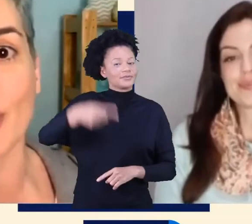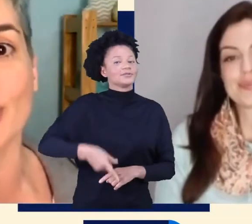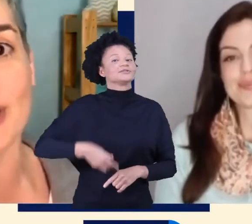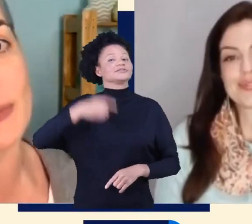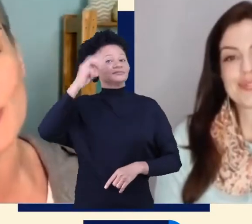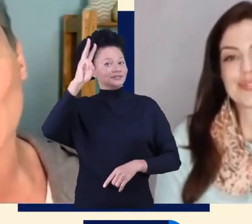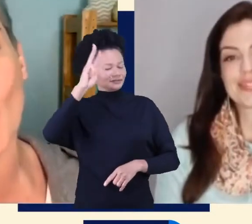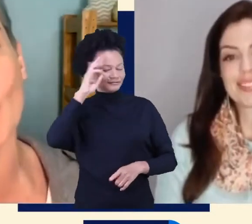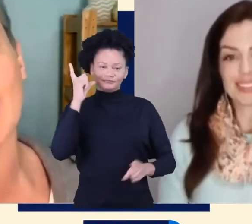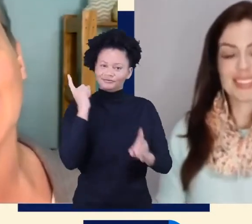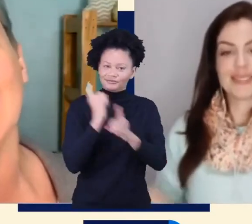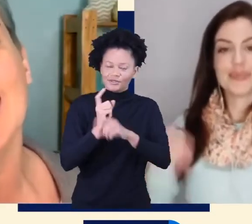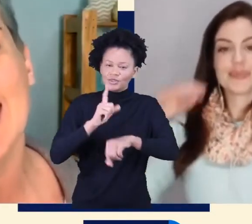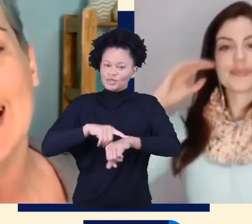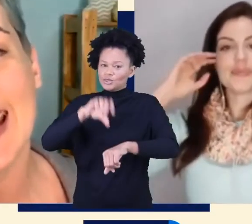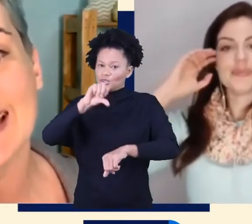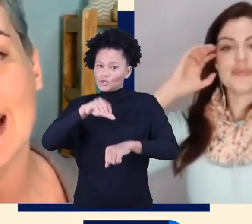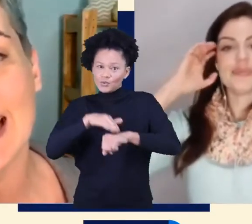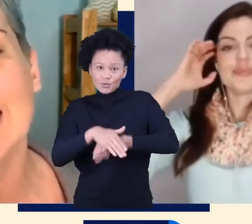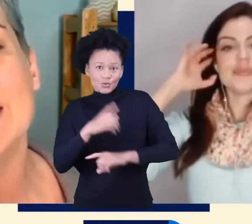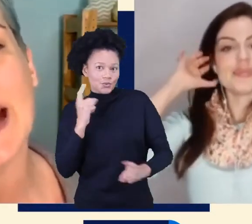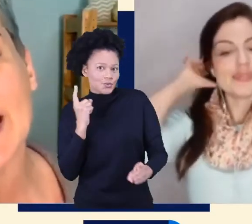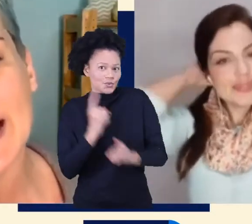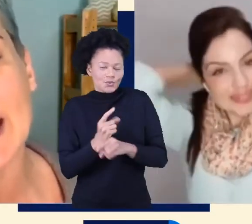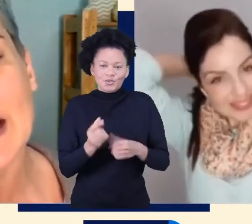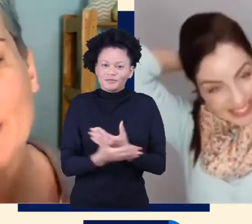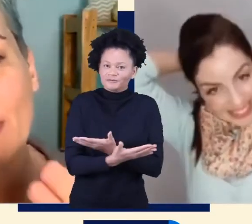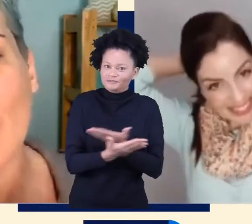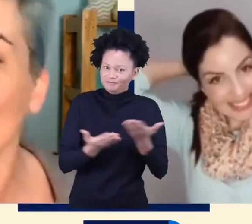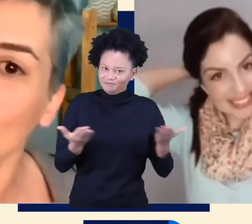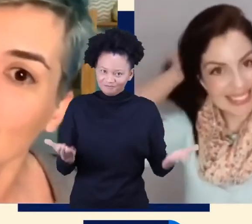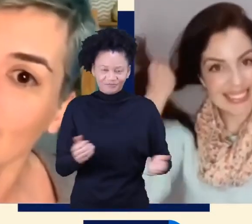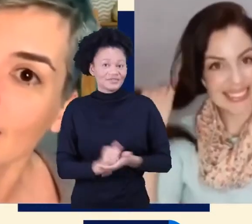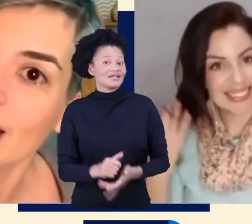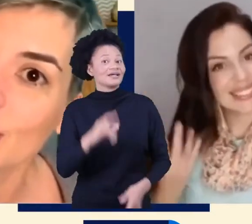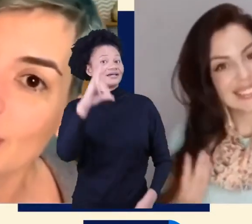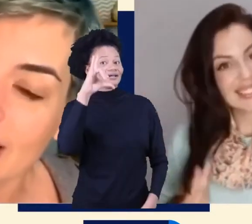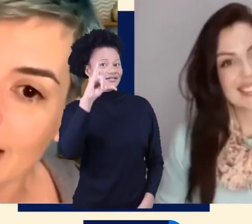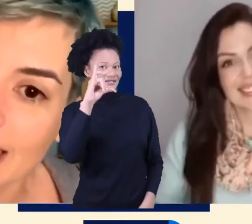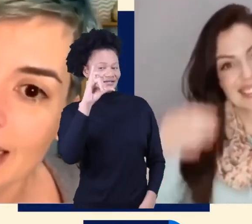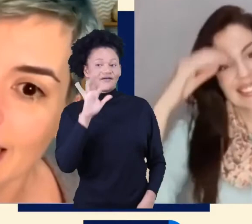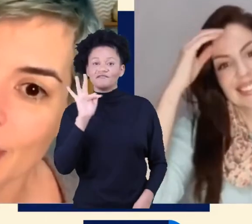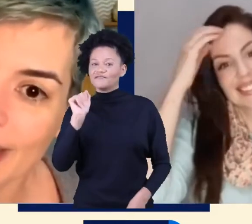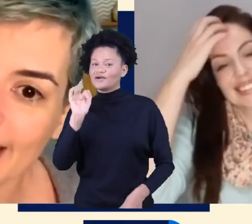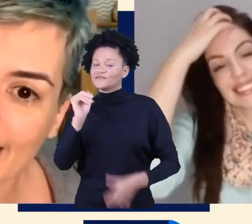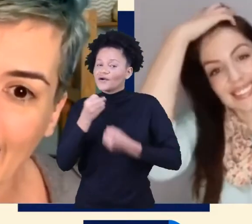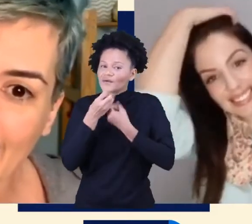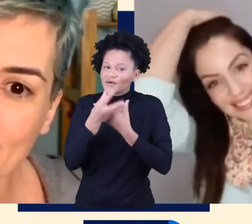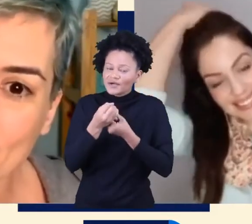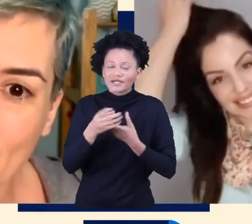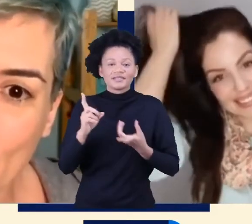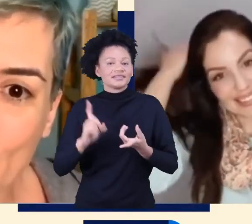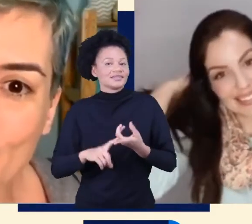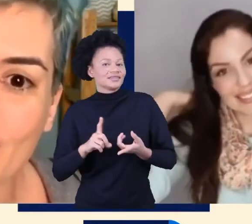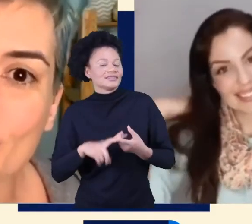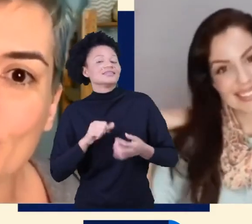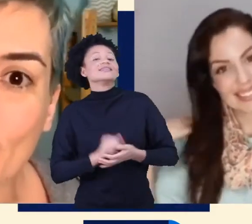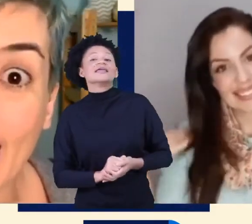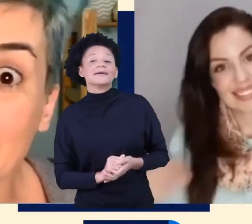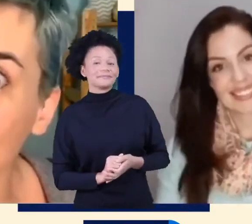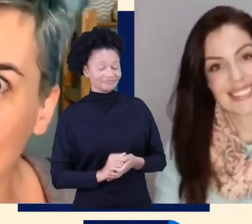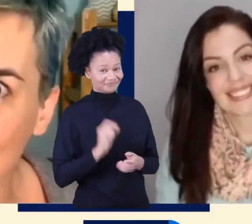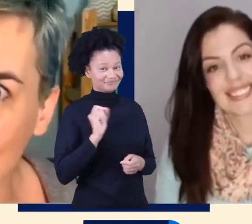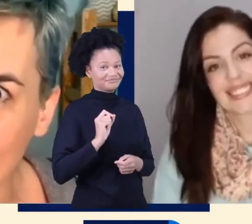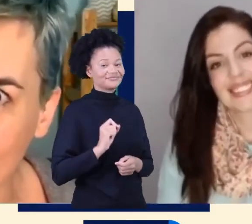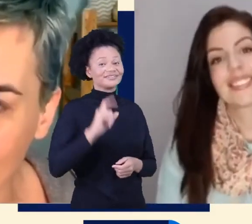da noite, nós temos um encontro aqui nesse Instagram, Fafaconta, e no Instagram, Caroline Arcari. Tá bom, gente? Muito